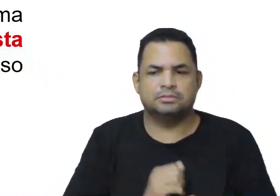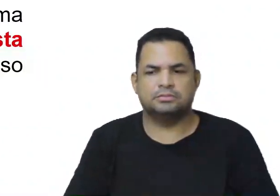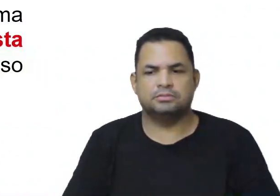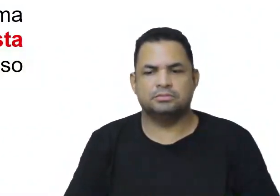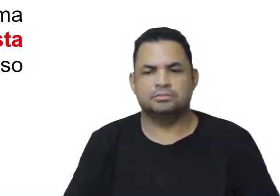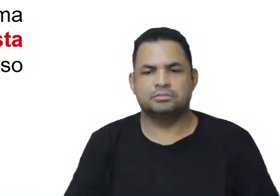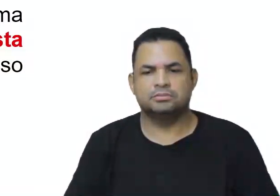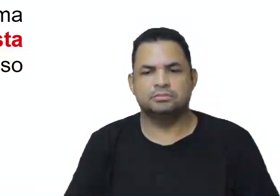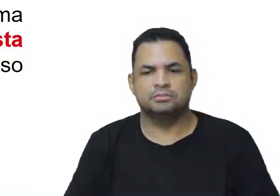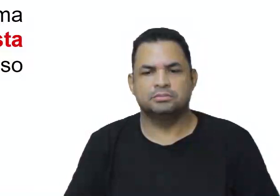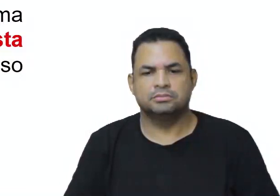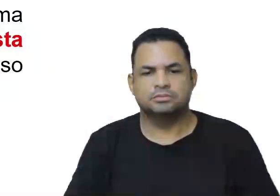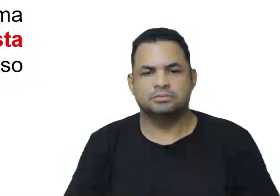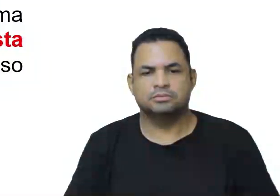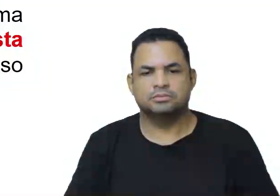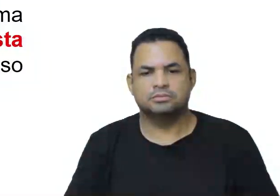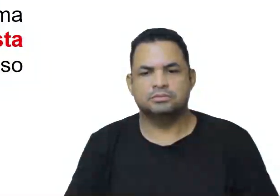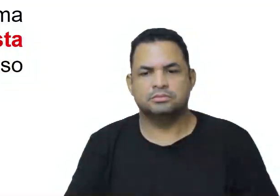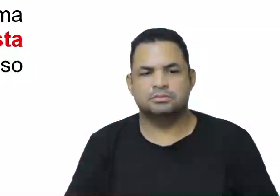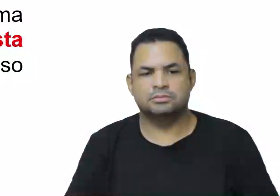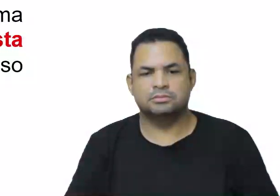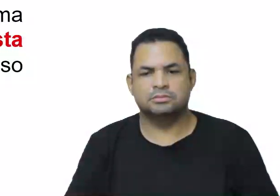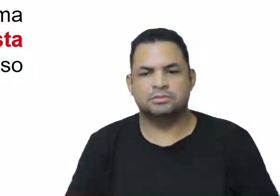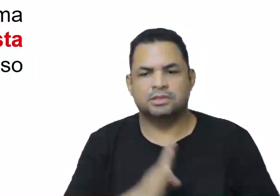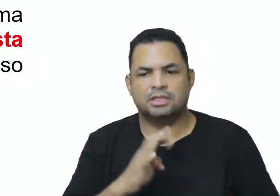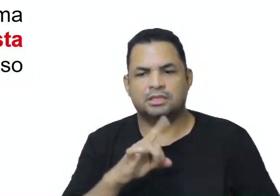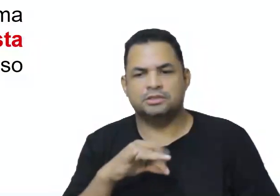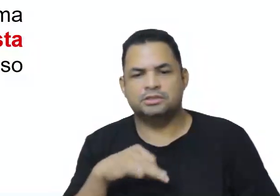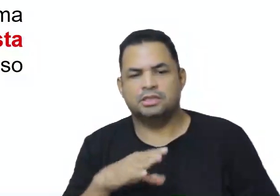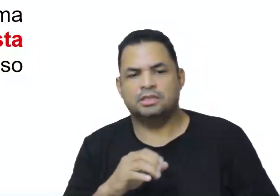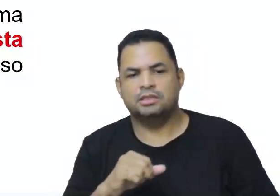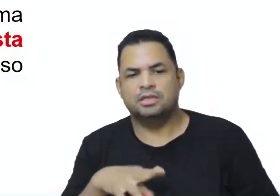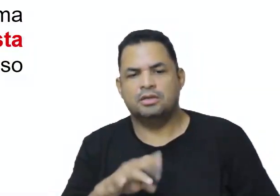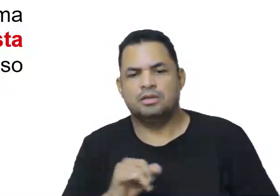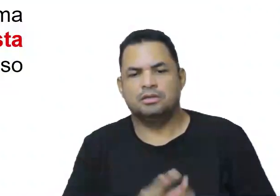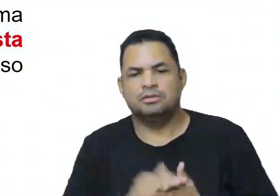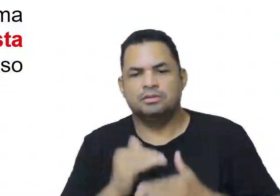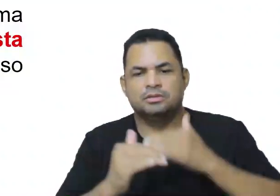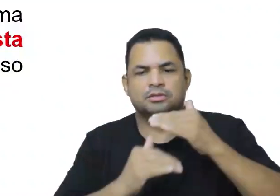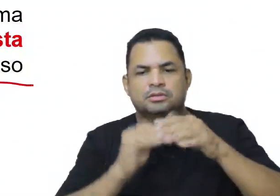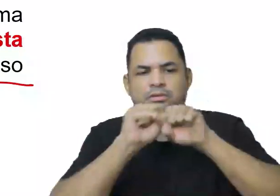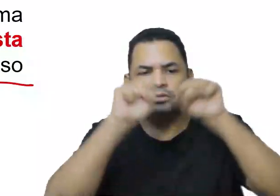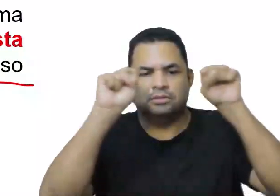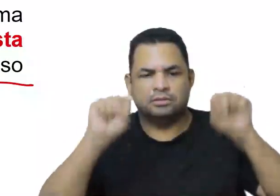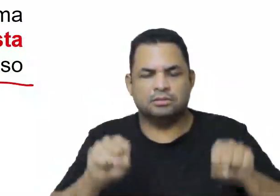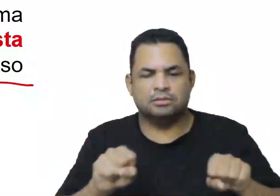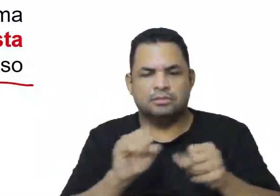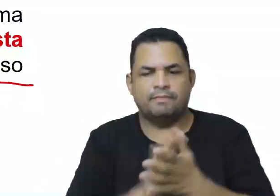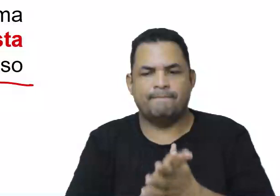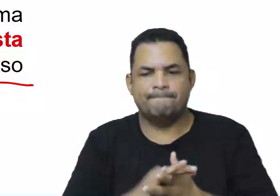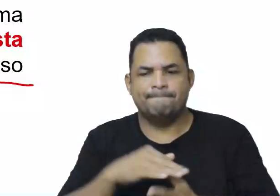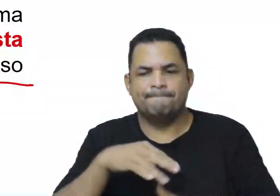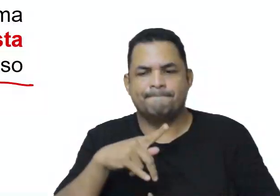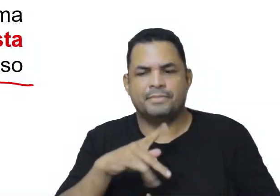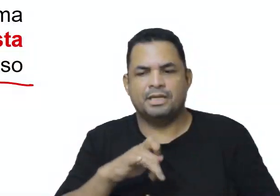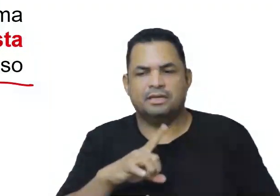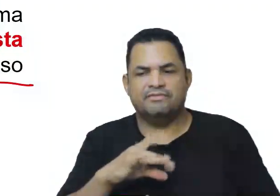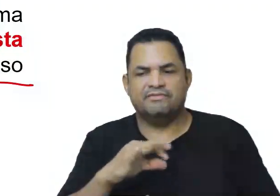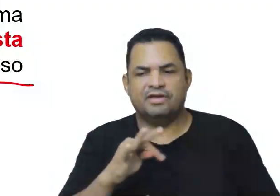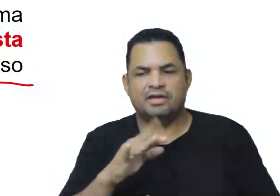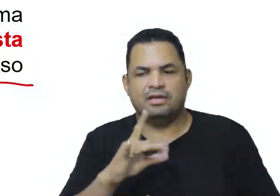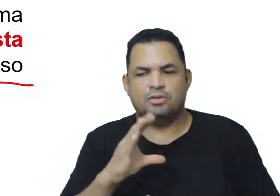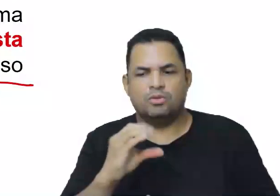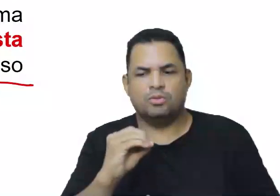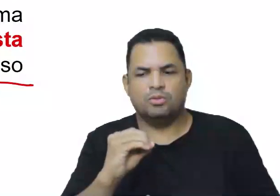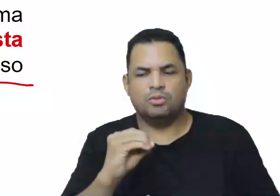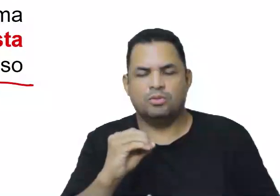A crista neural que vai se desenvolver esse sistema nervoso periférico. Então,